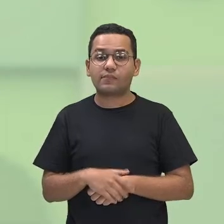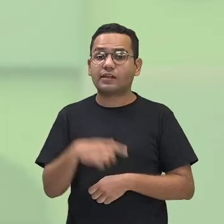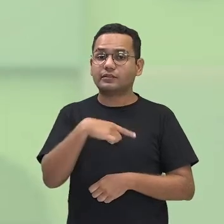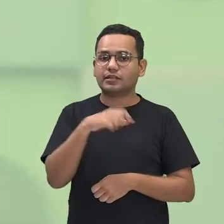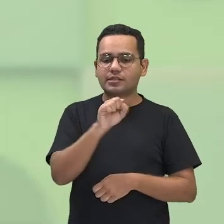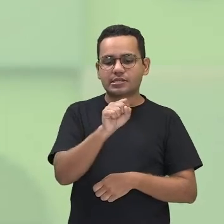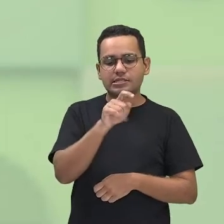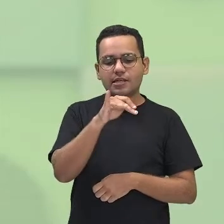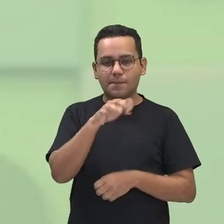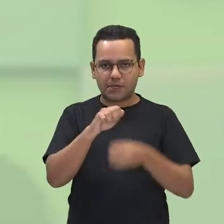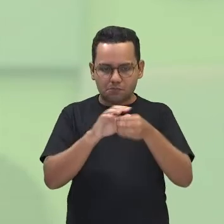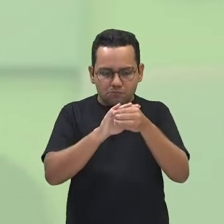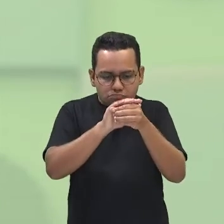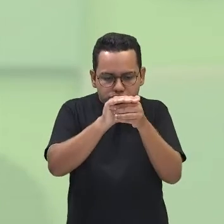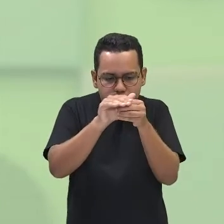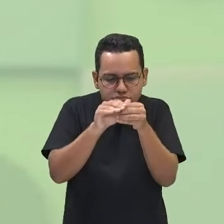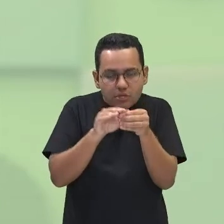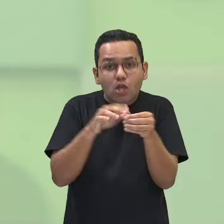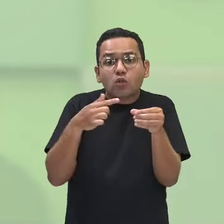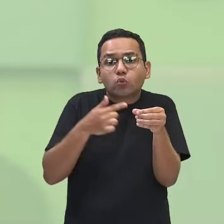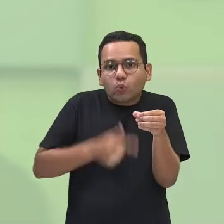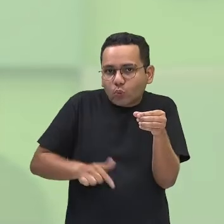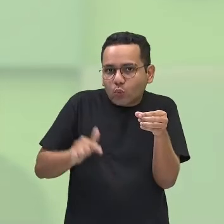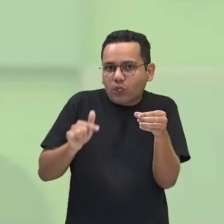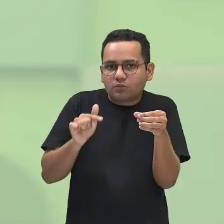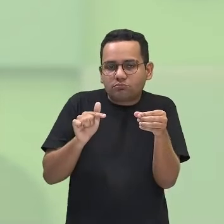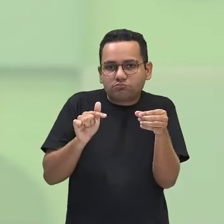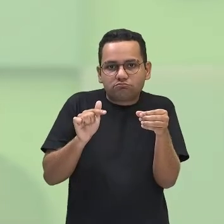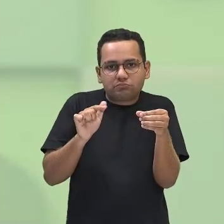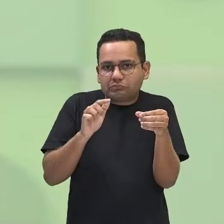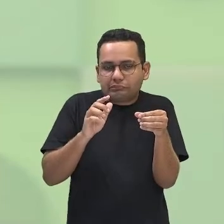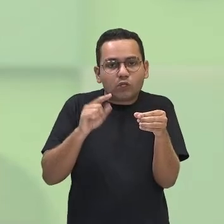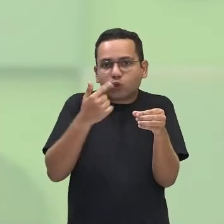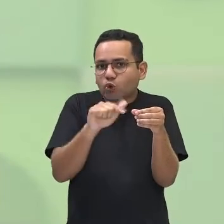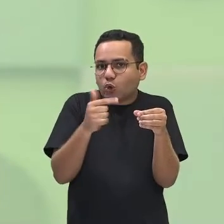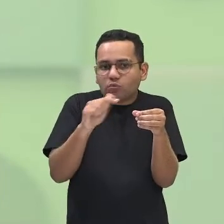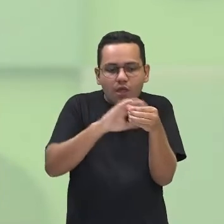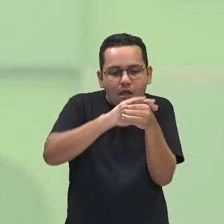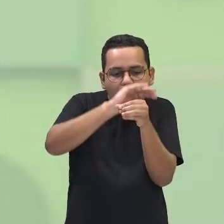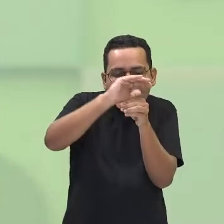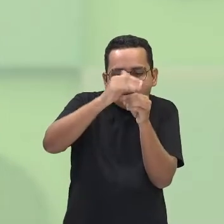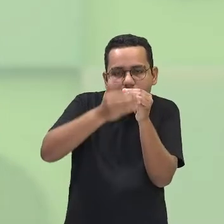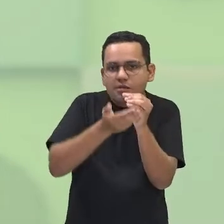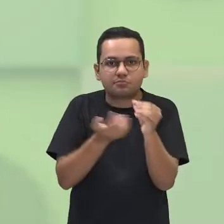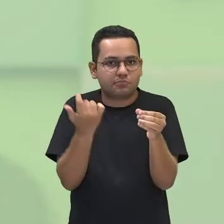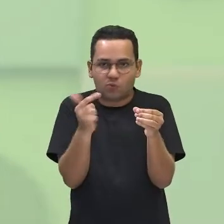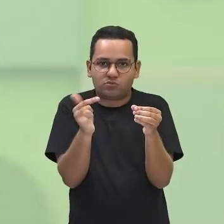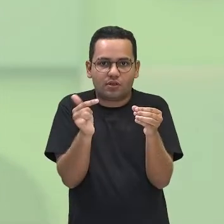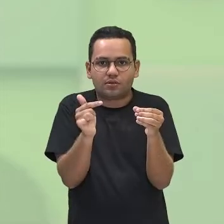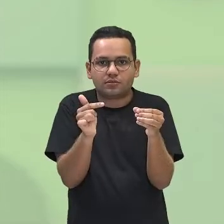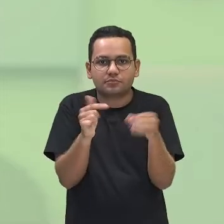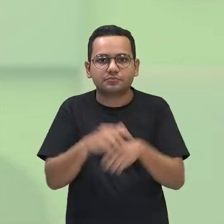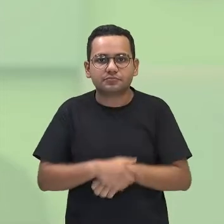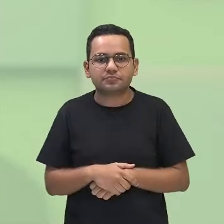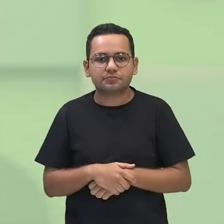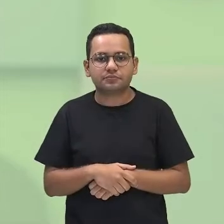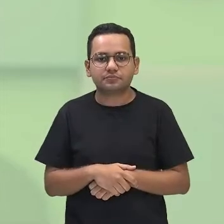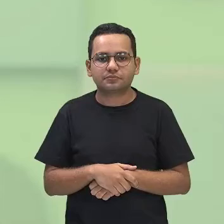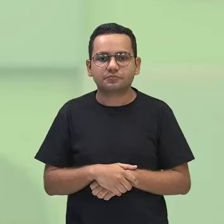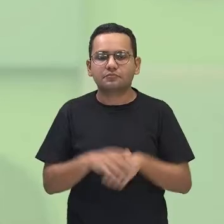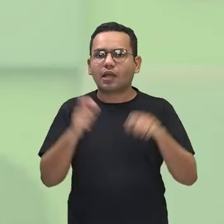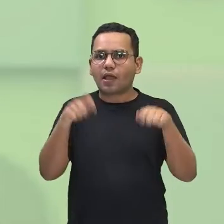essas sementes estão nuas e assim diretamente elas são lançadas, podem cair no ambiente,